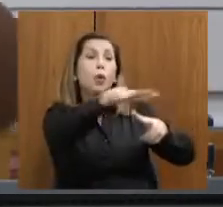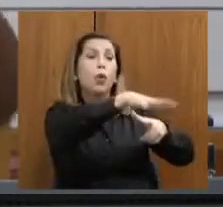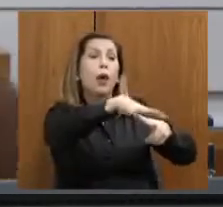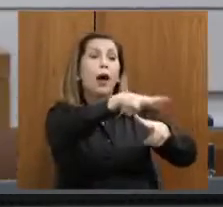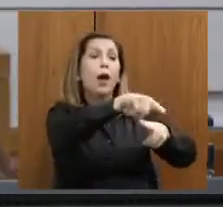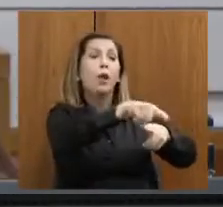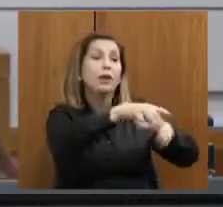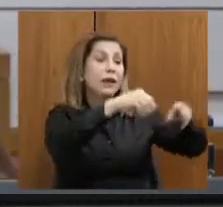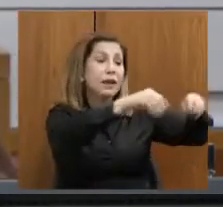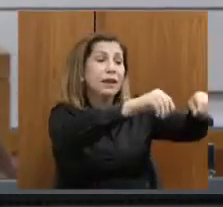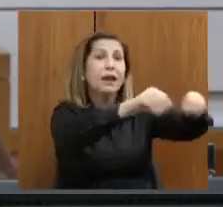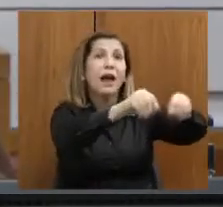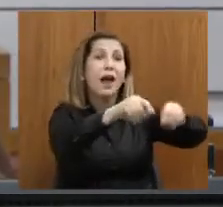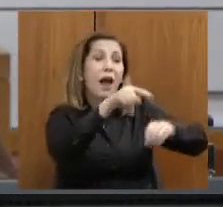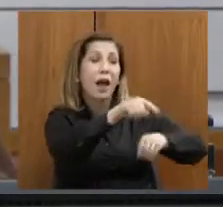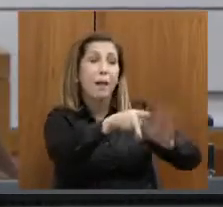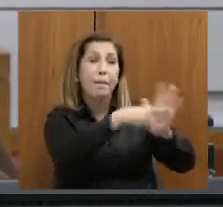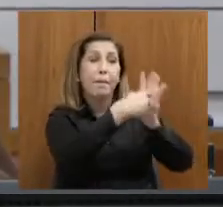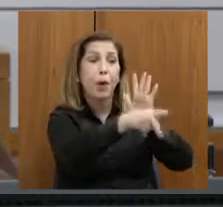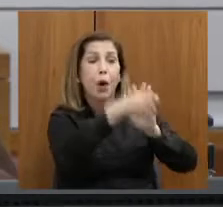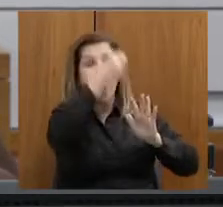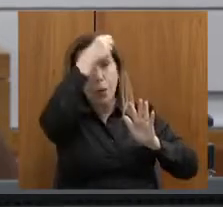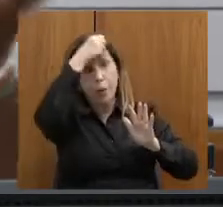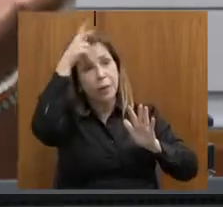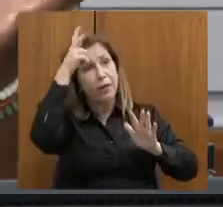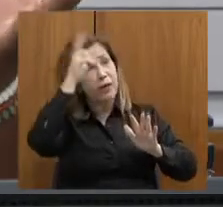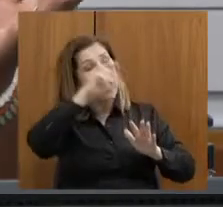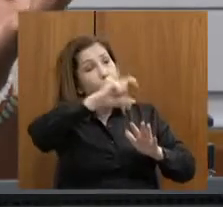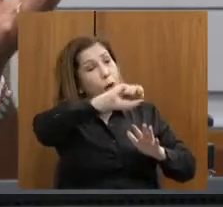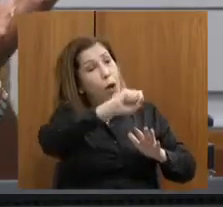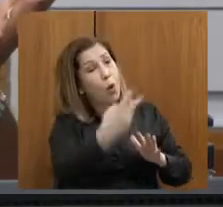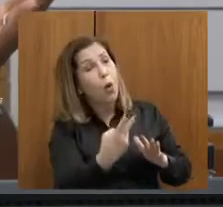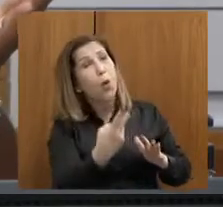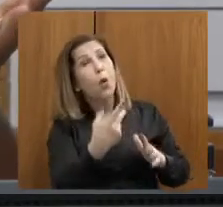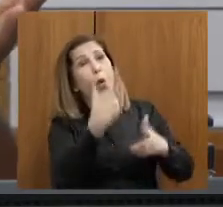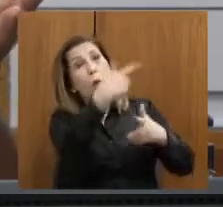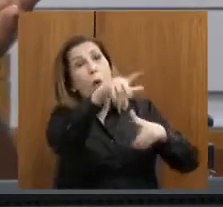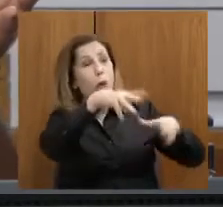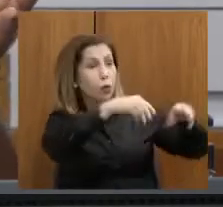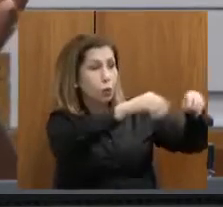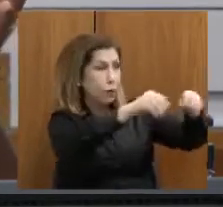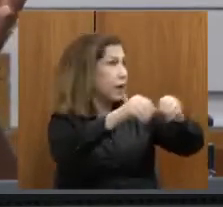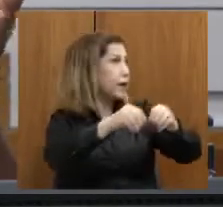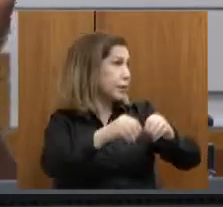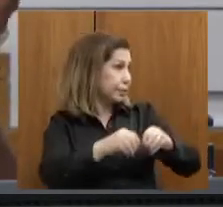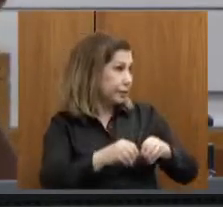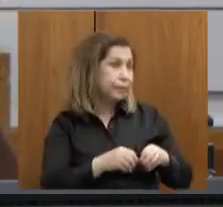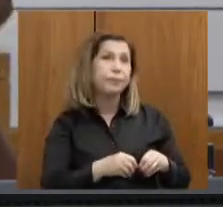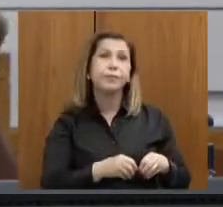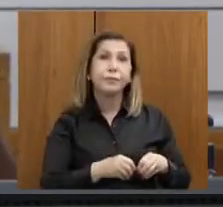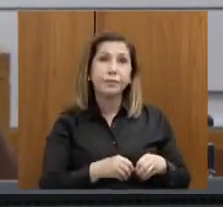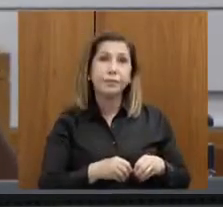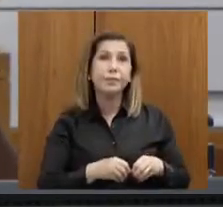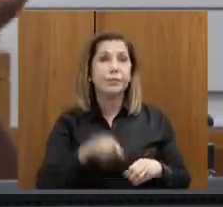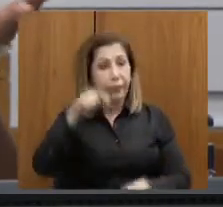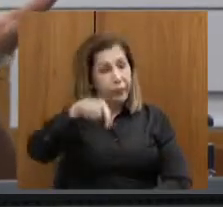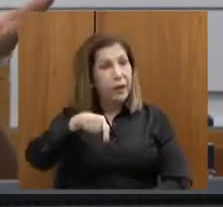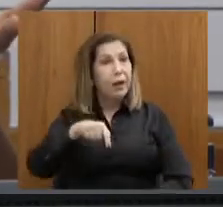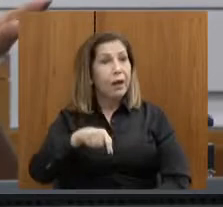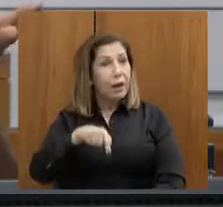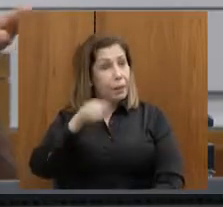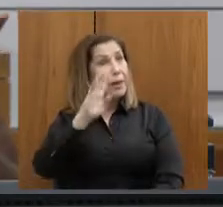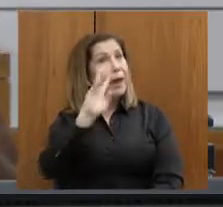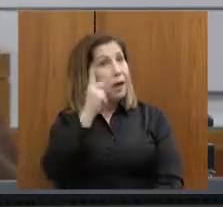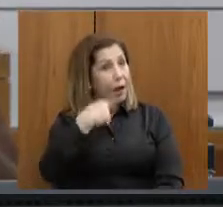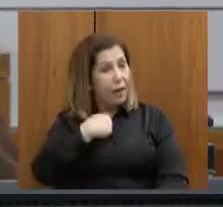terreno que eles vão investigar se era prefeitura você ia facilito que ela prefeitura e só BH gente eu sou